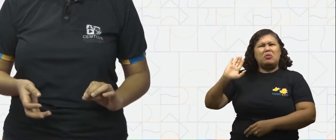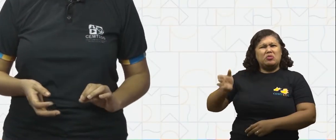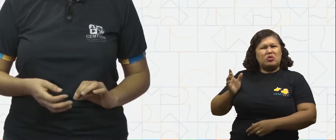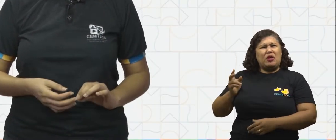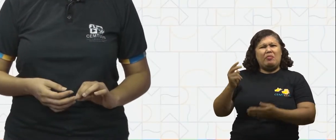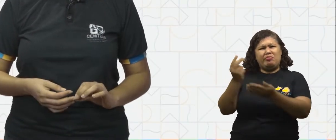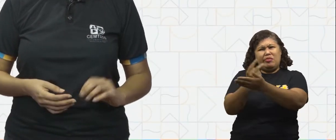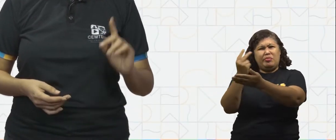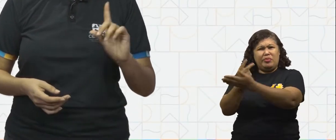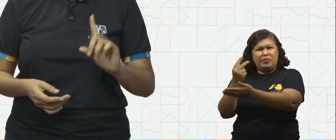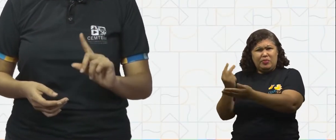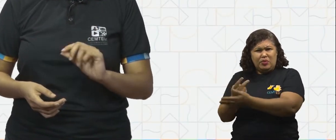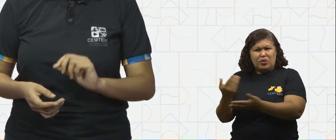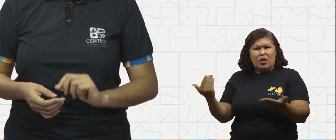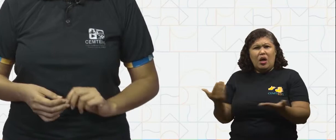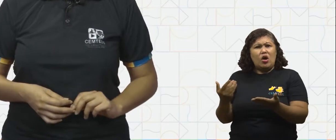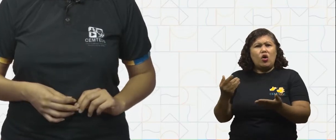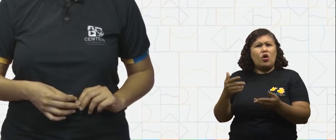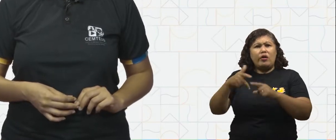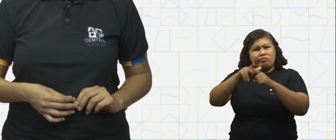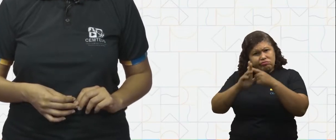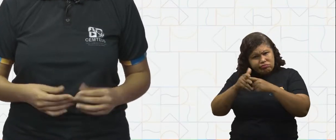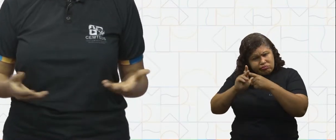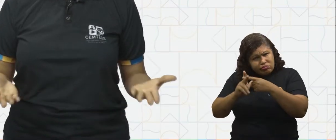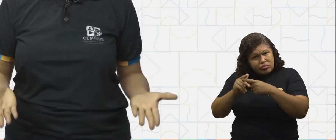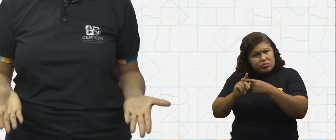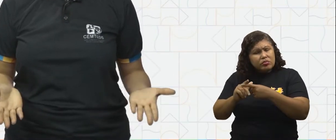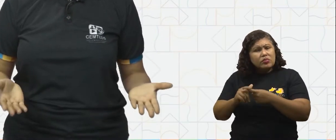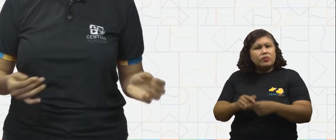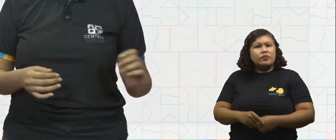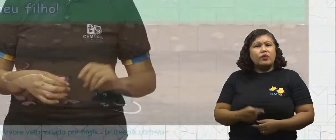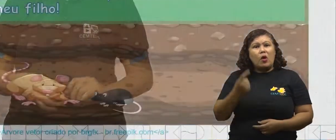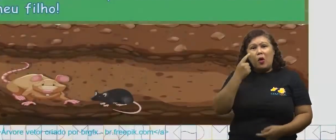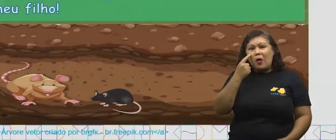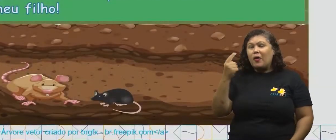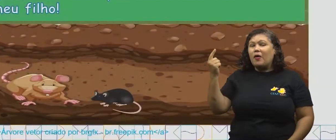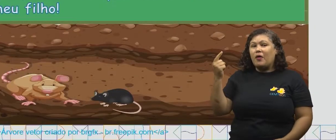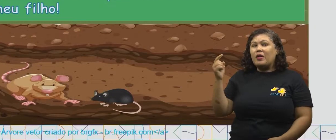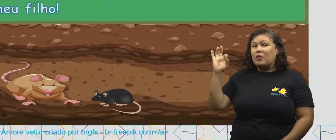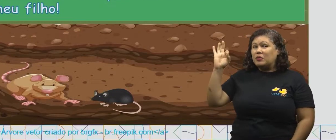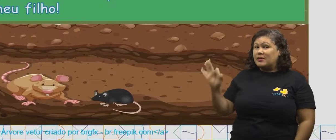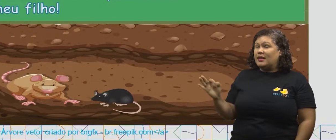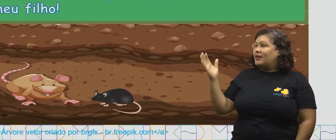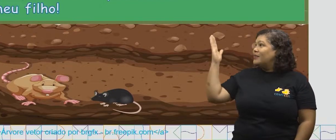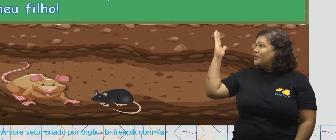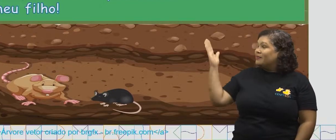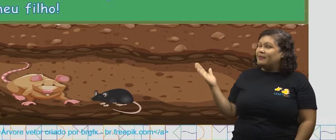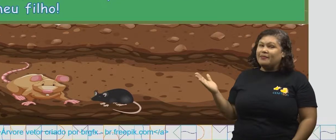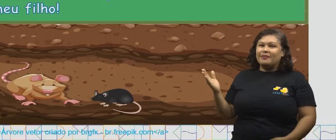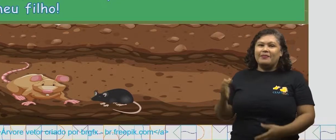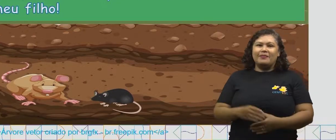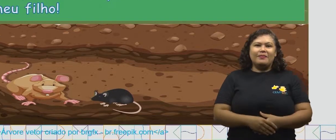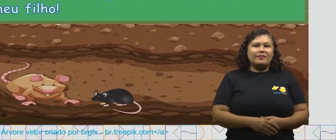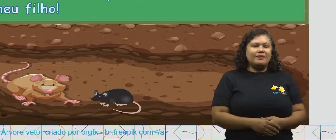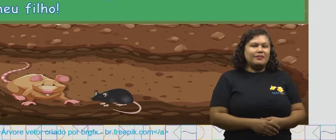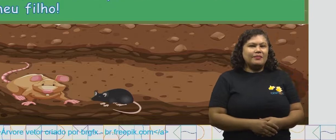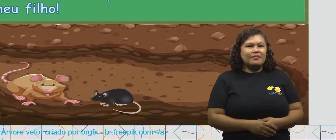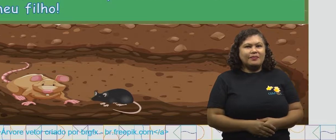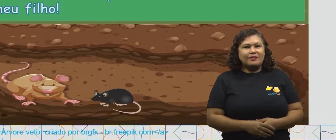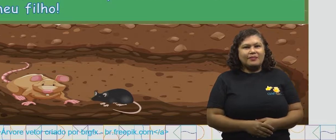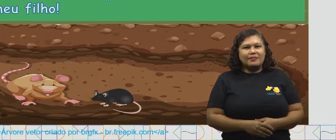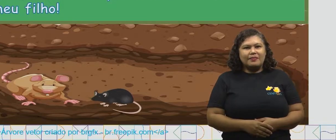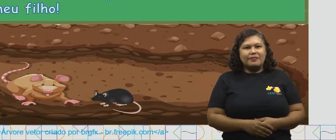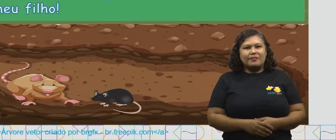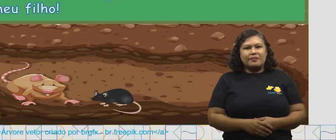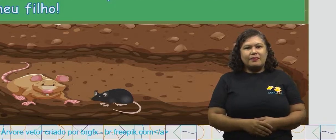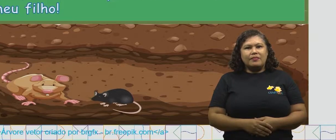dessa parte da história. Agora vamos consertá-la. Observe como ficou. Agora sim está tudo no local correto.